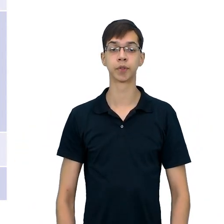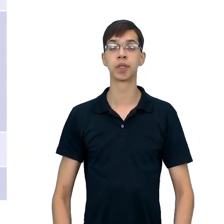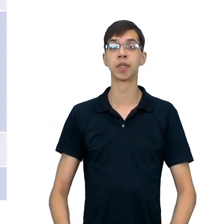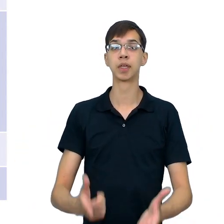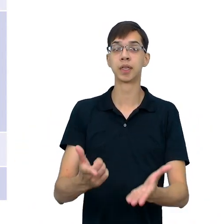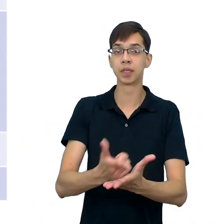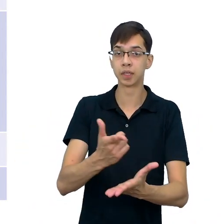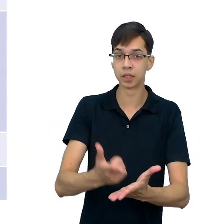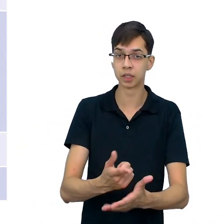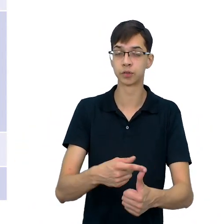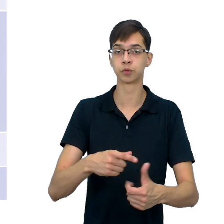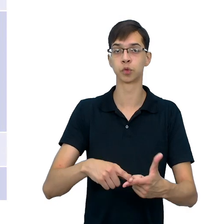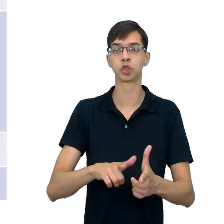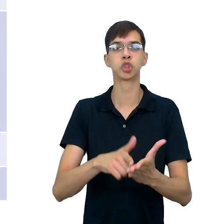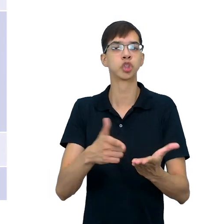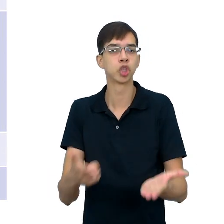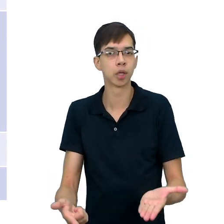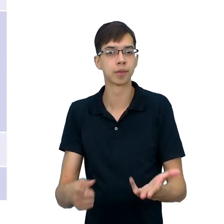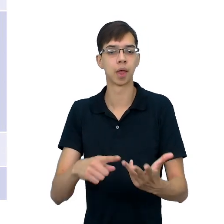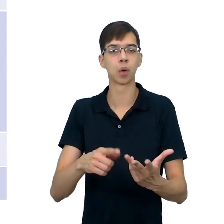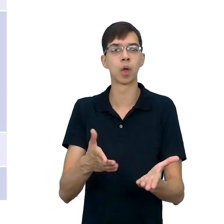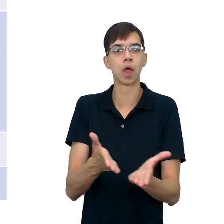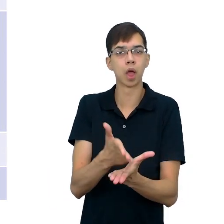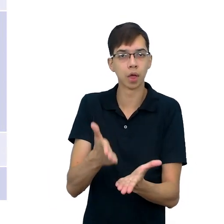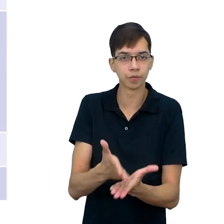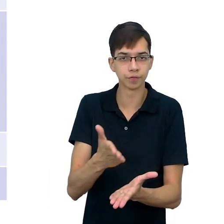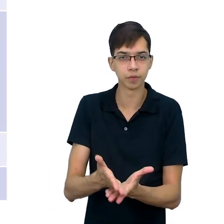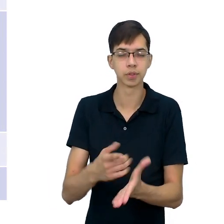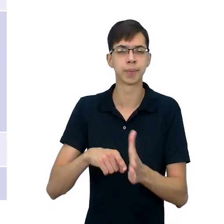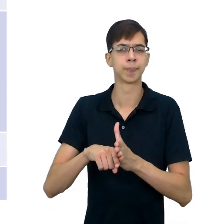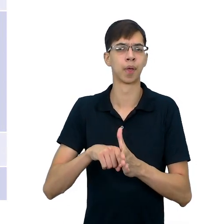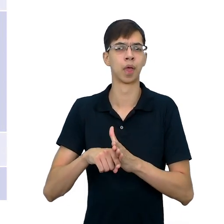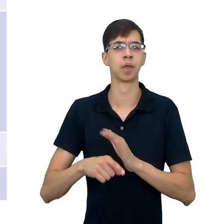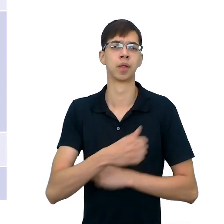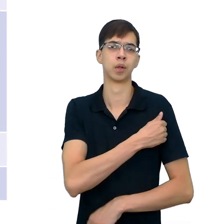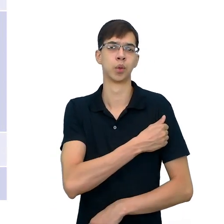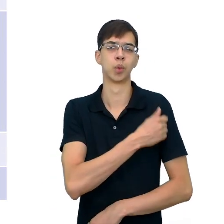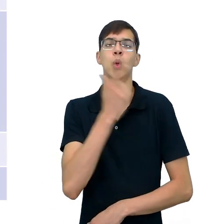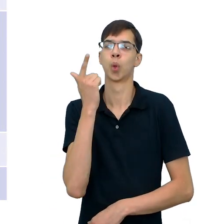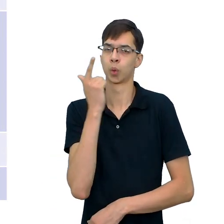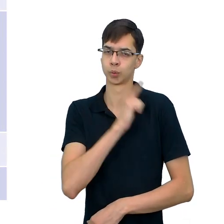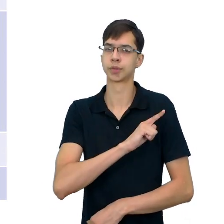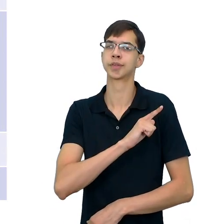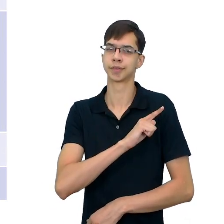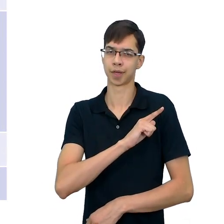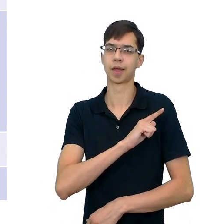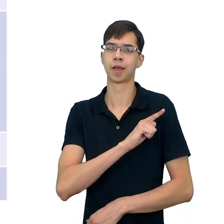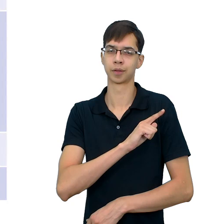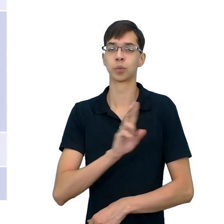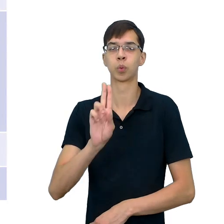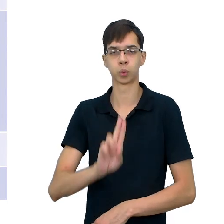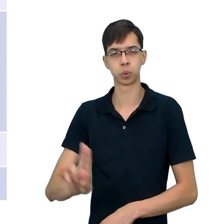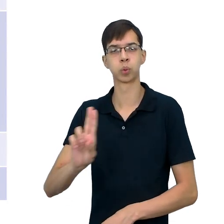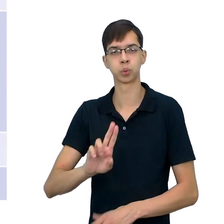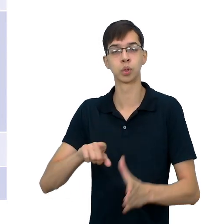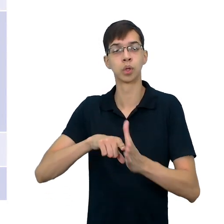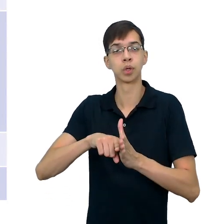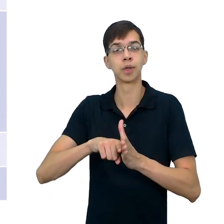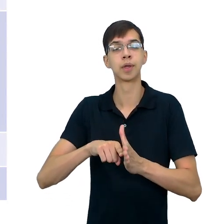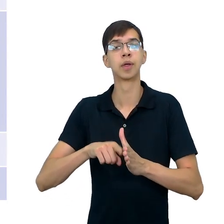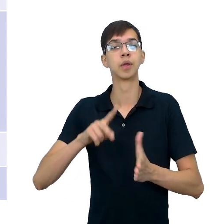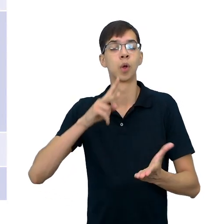jornais de pesquisa, revistas, né? Onde os alunos consigam aí consultar, ler algumas reportagens, algumas